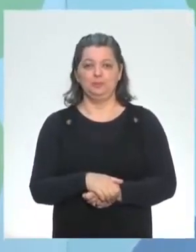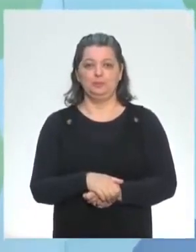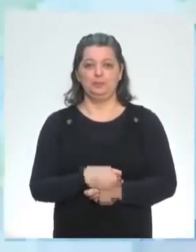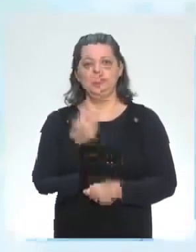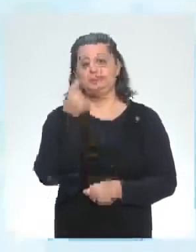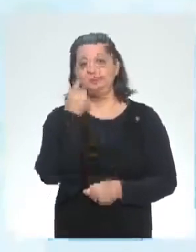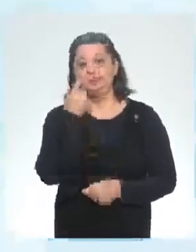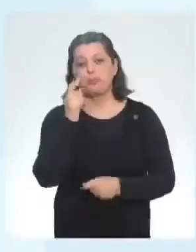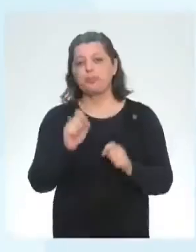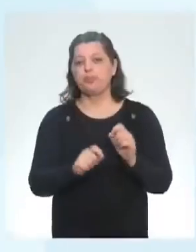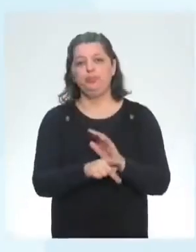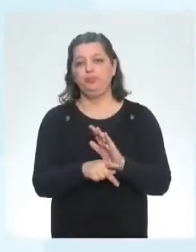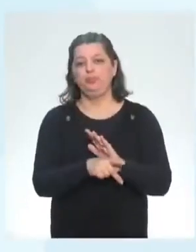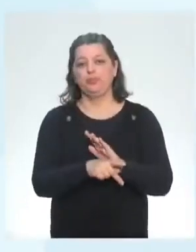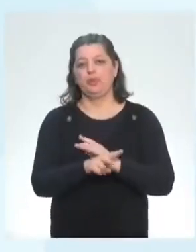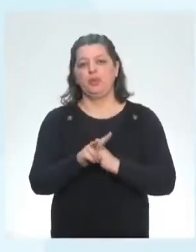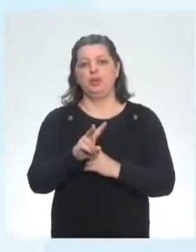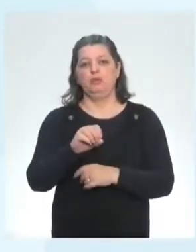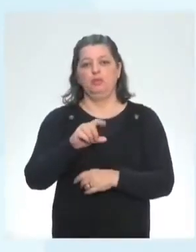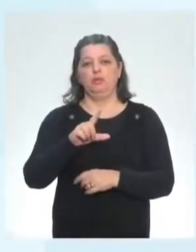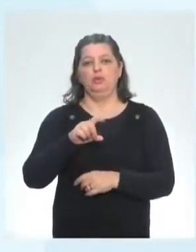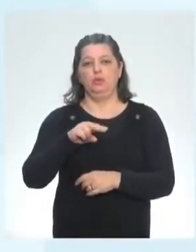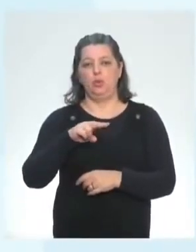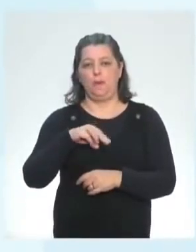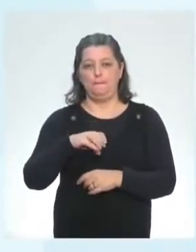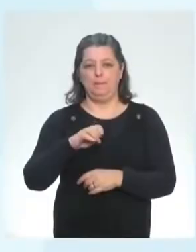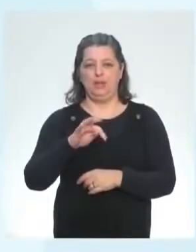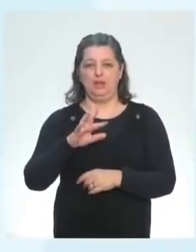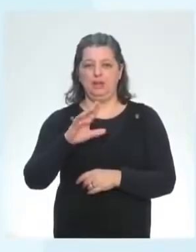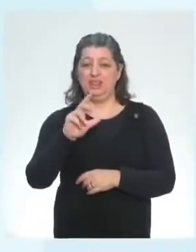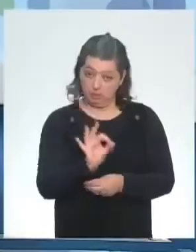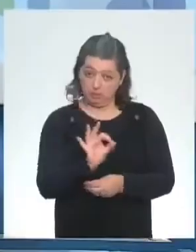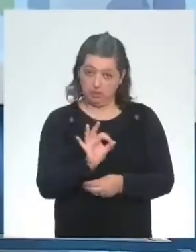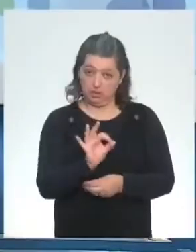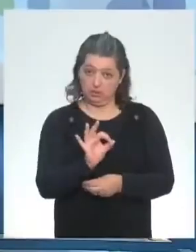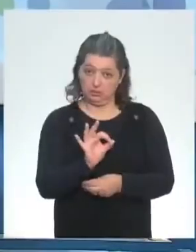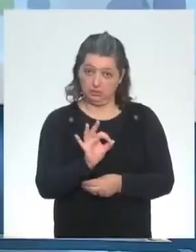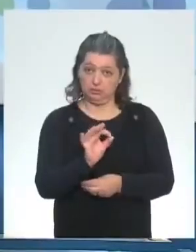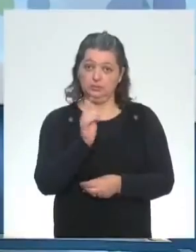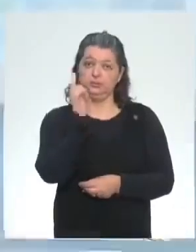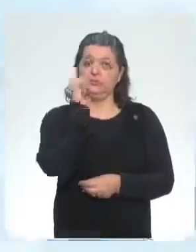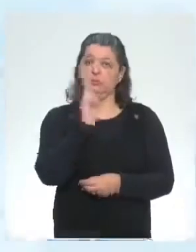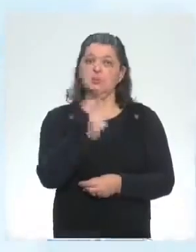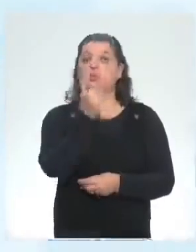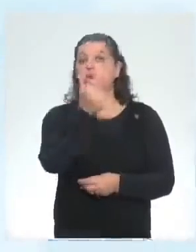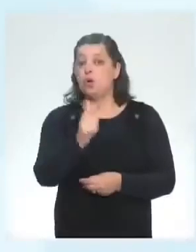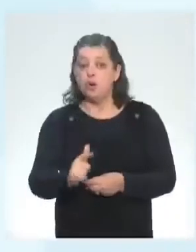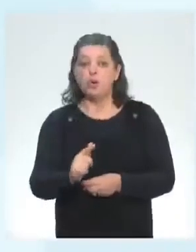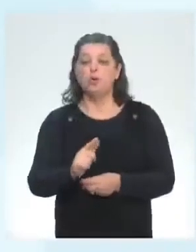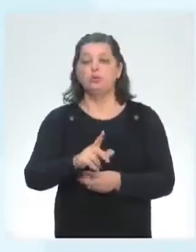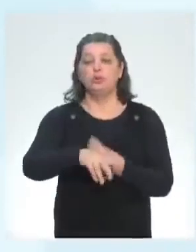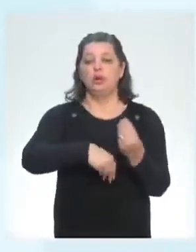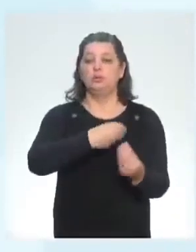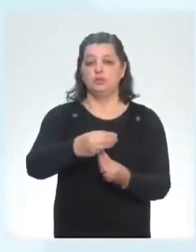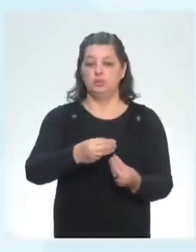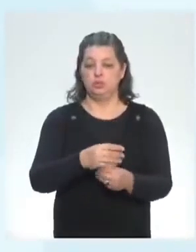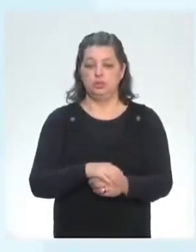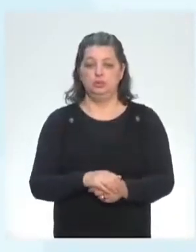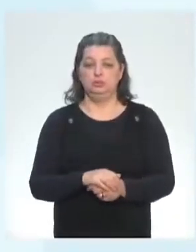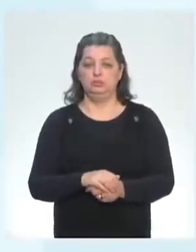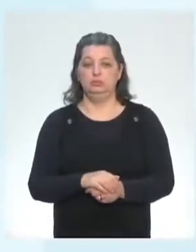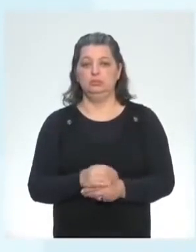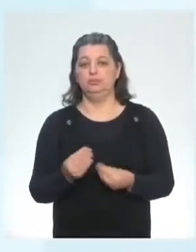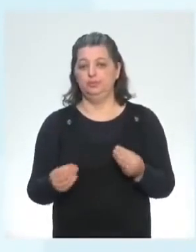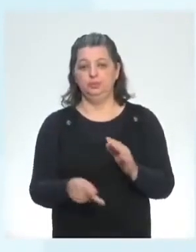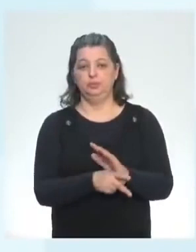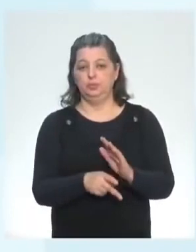Aqui, o que é volumetria, né, que é o que a gente estava fazendo, é uma técnica de outra solução. E daí, para determinar a